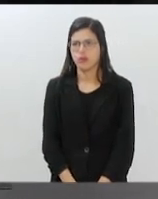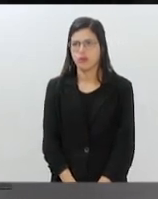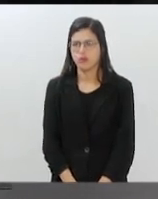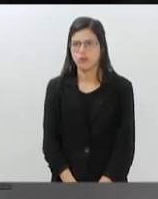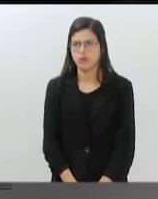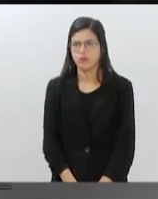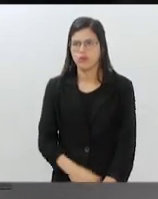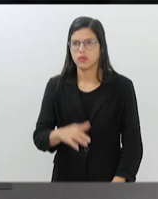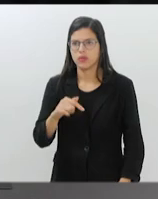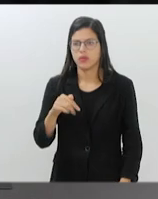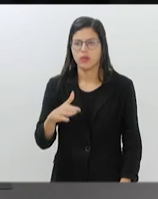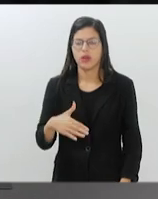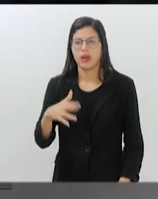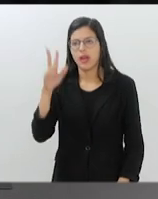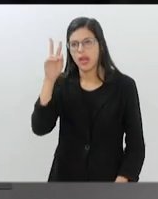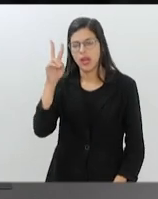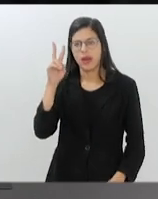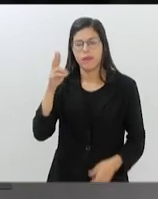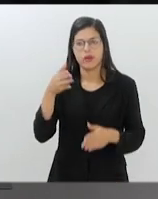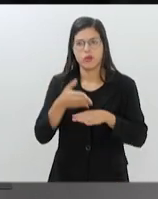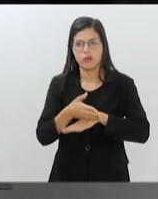os os secretários